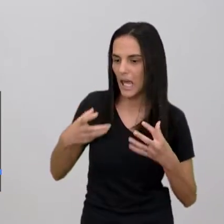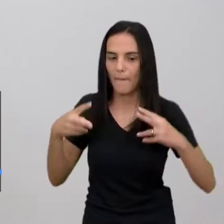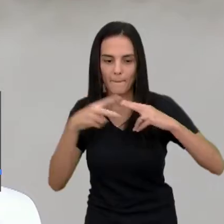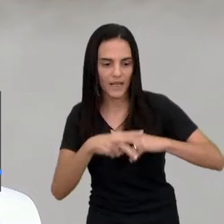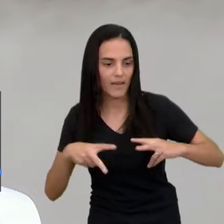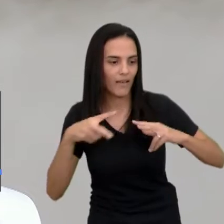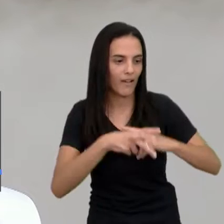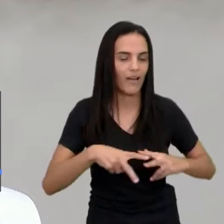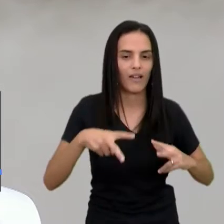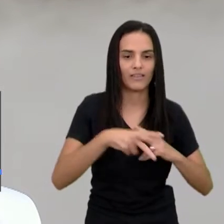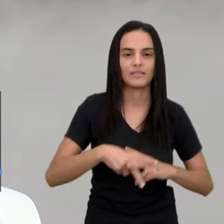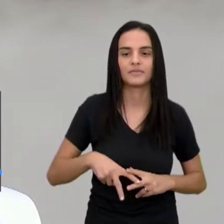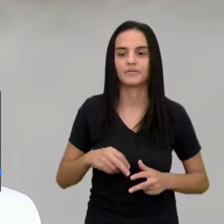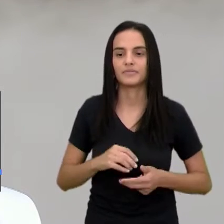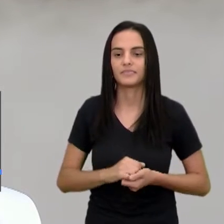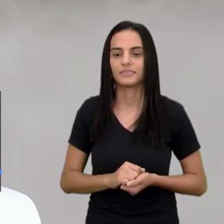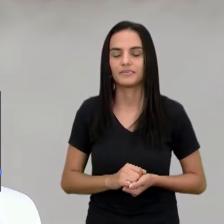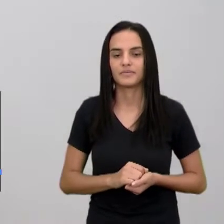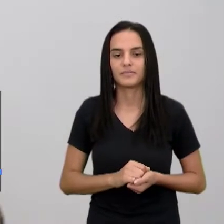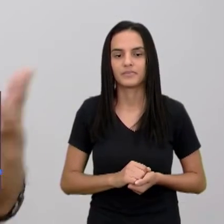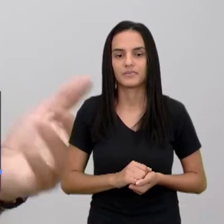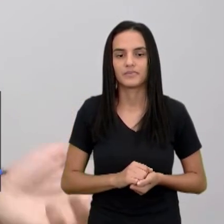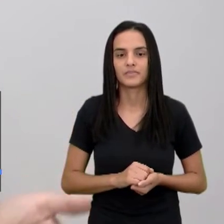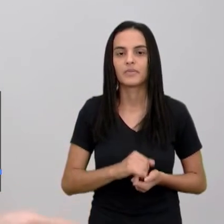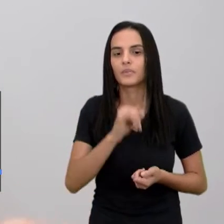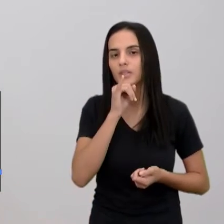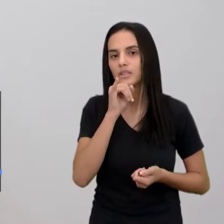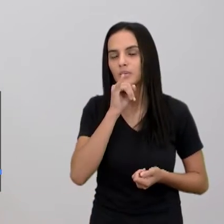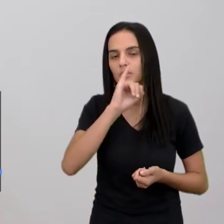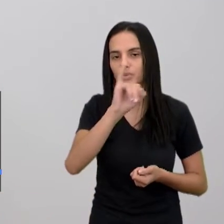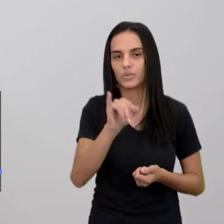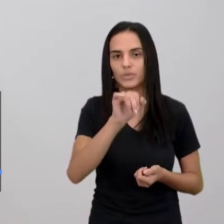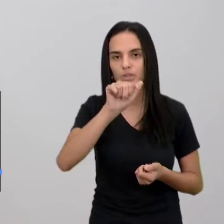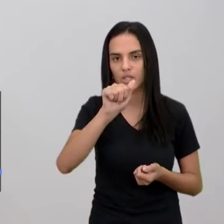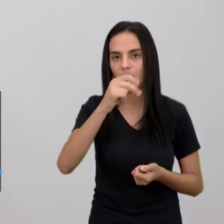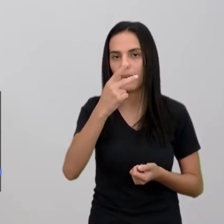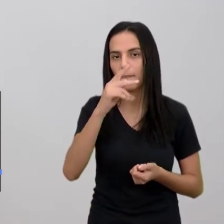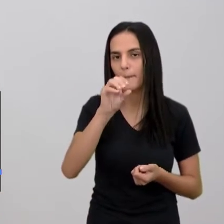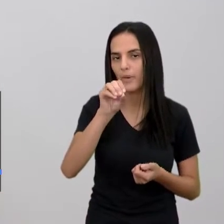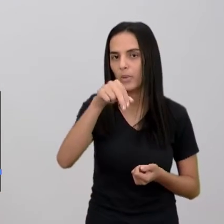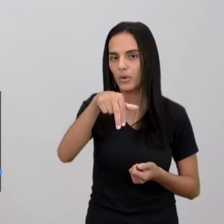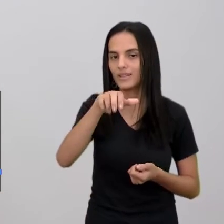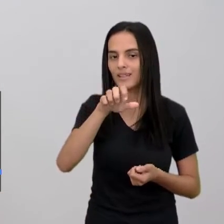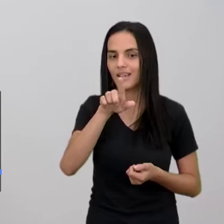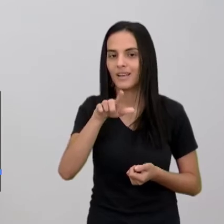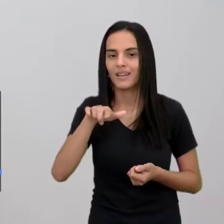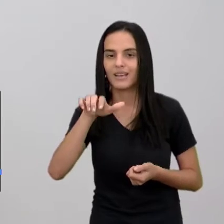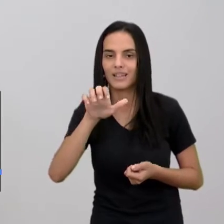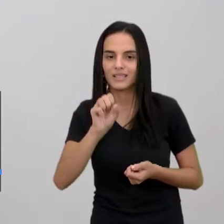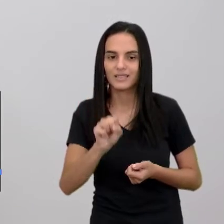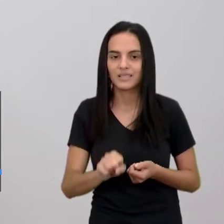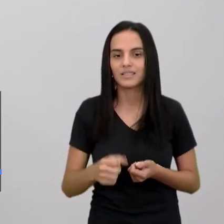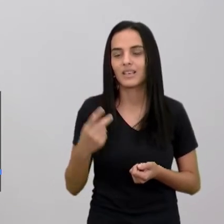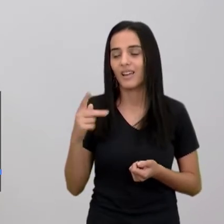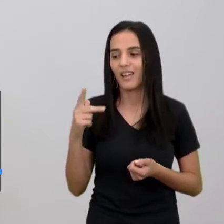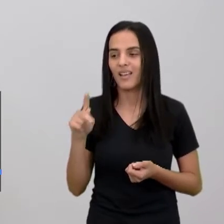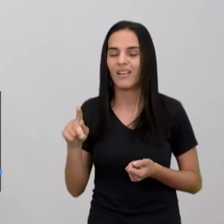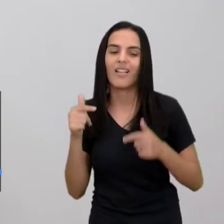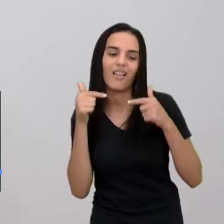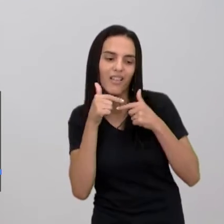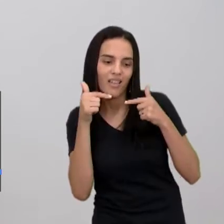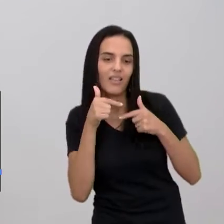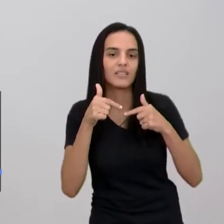Os brigões, né? No caso dos japoneses, né? Piadinhas em questões étnicas